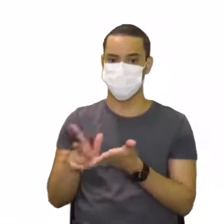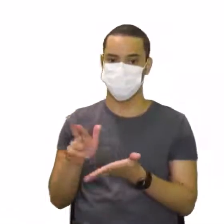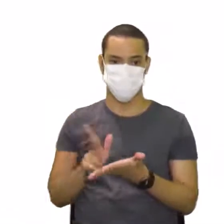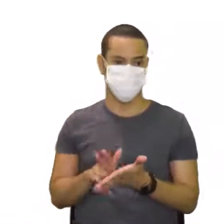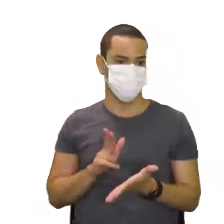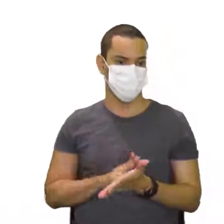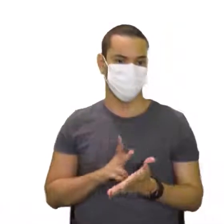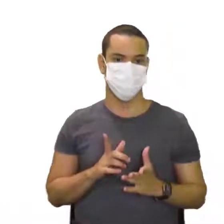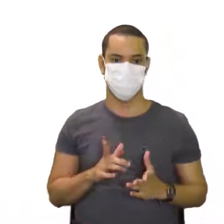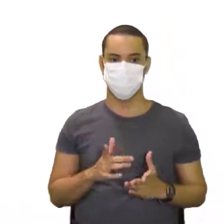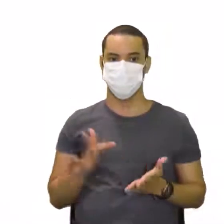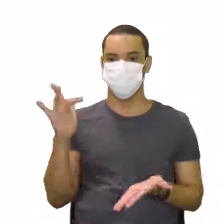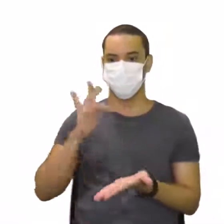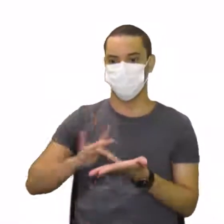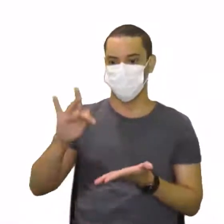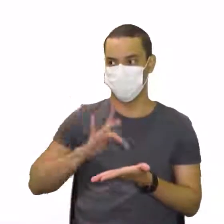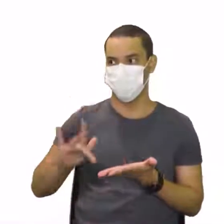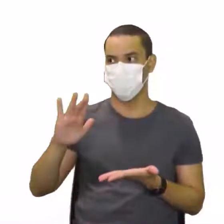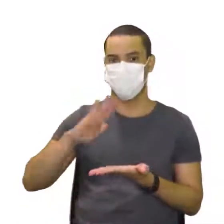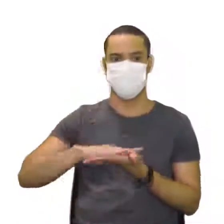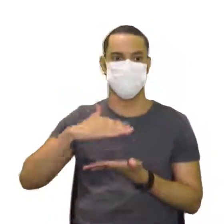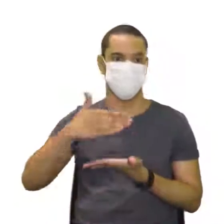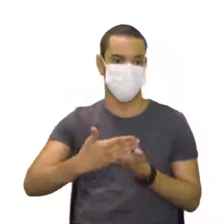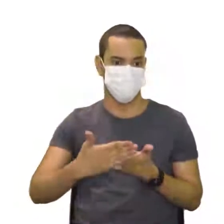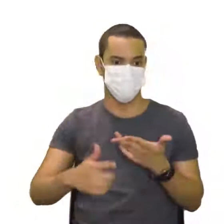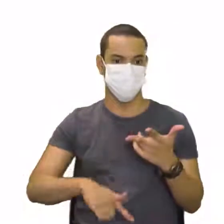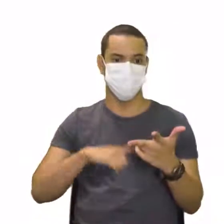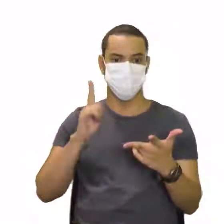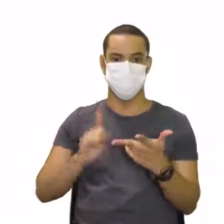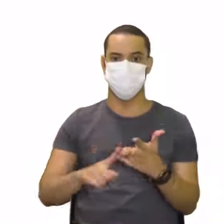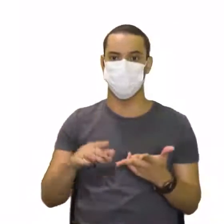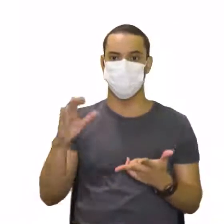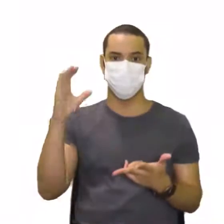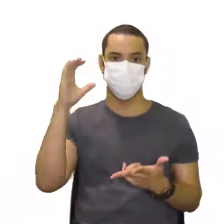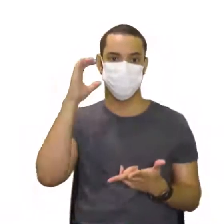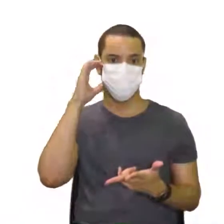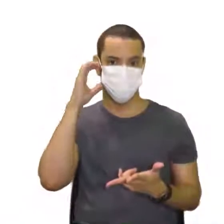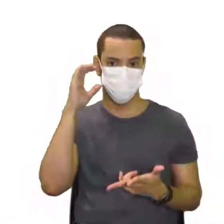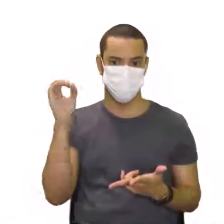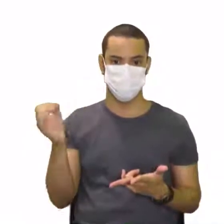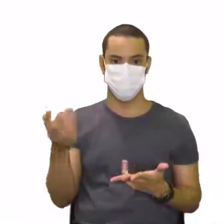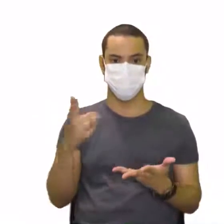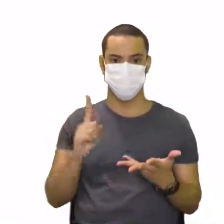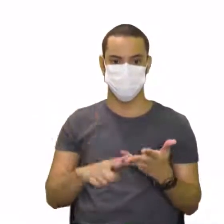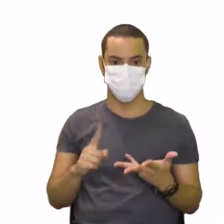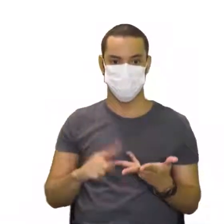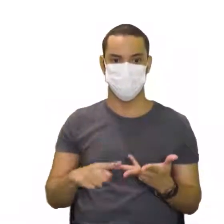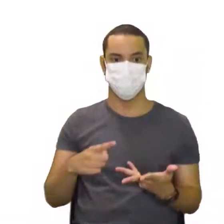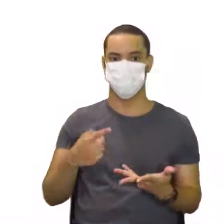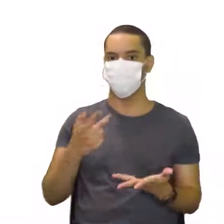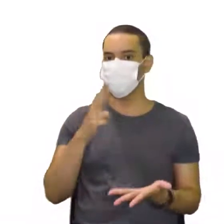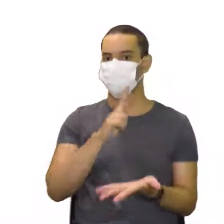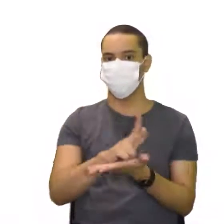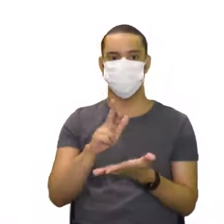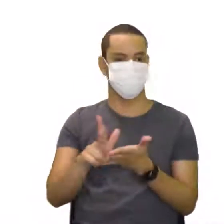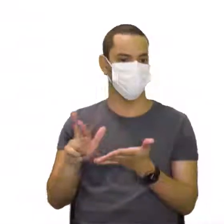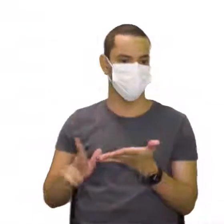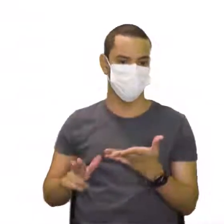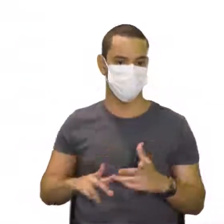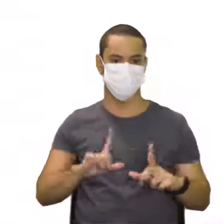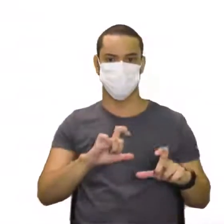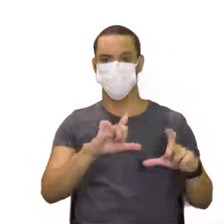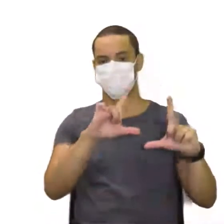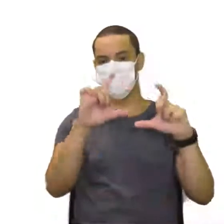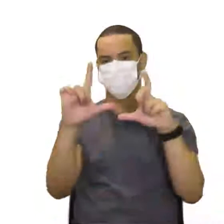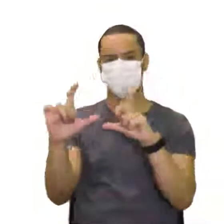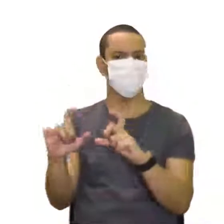aparelhos, né, pessoal? Aqui, ó, tablets, notebooks, smartphones, iPod, iPads, máquinas